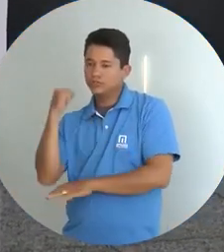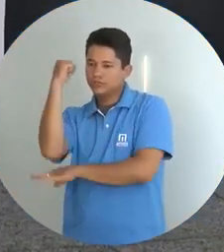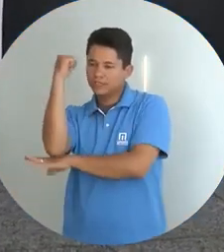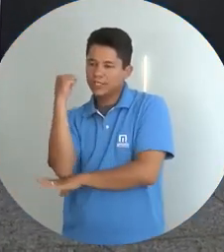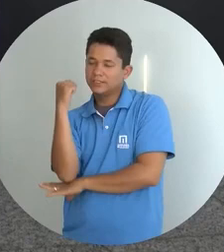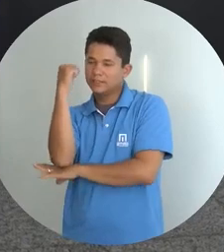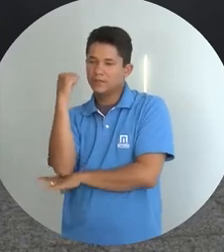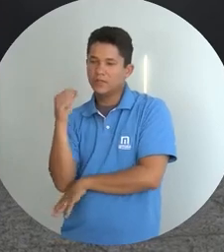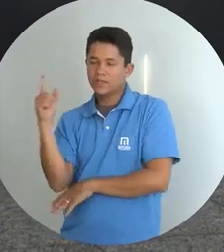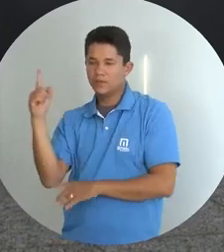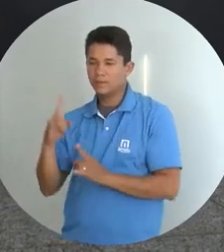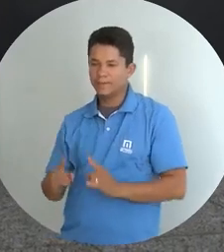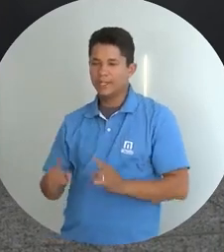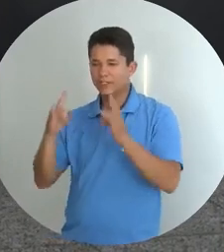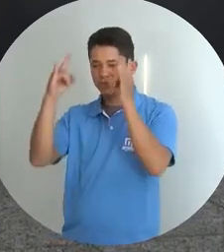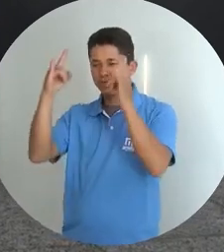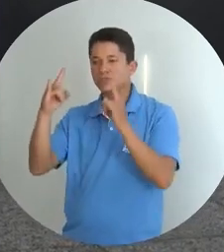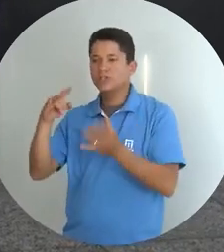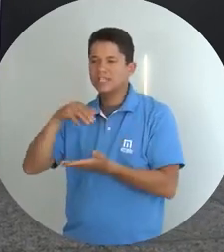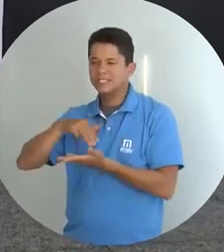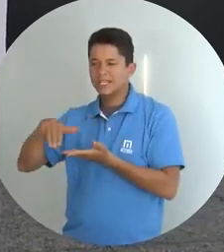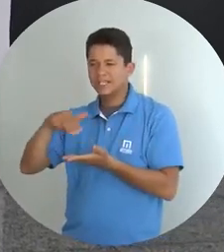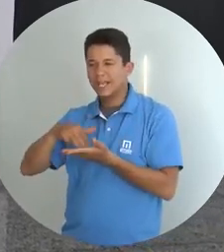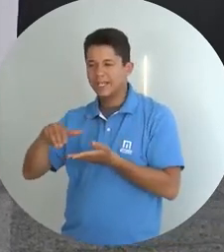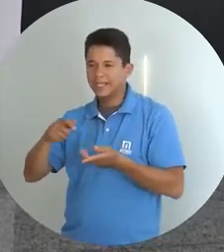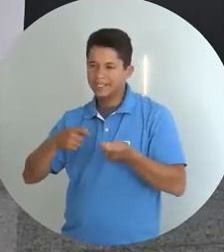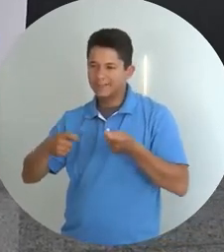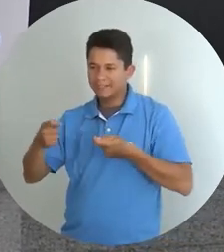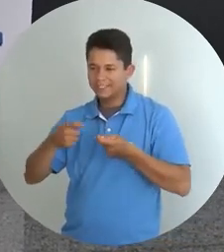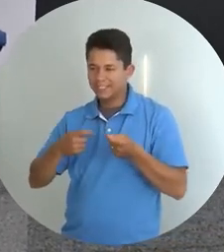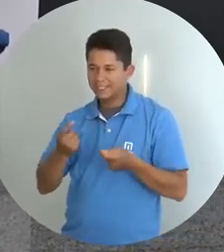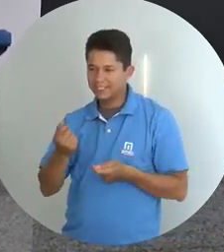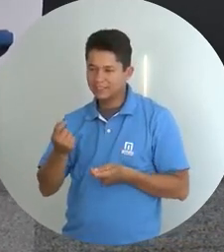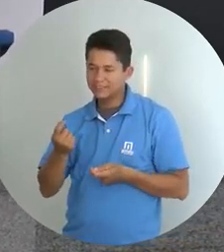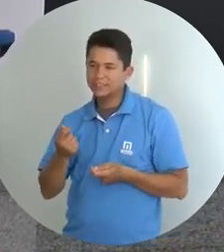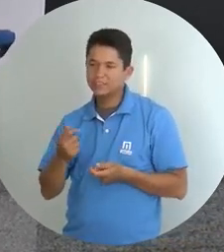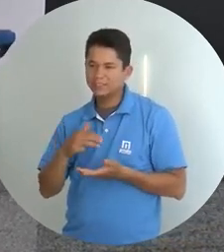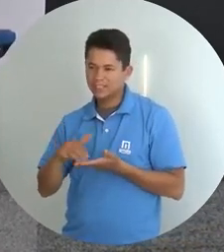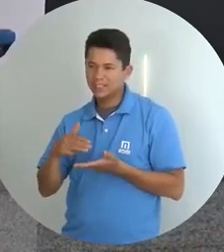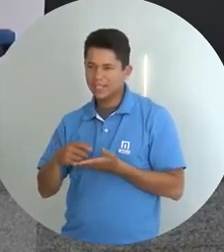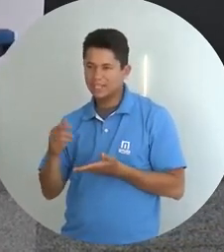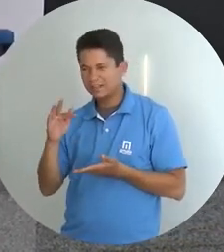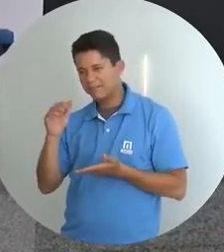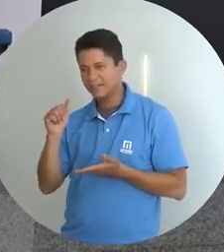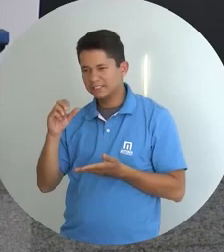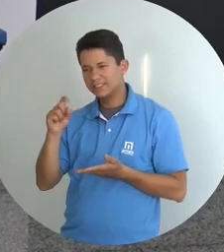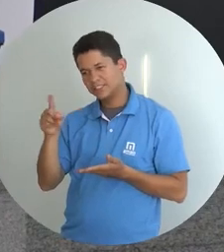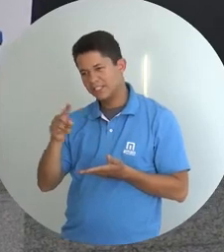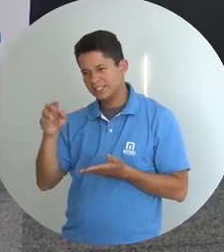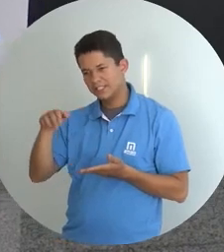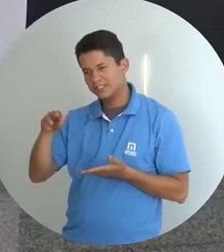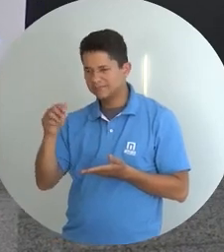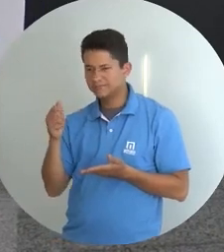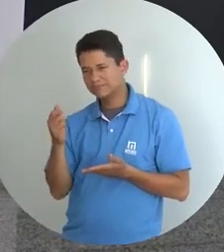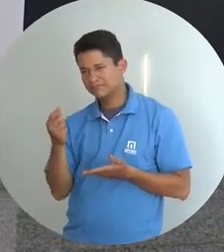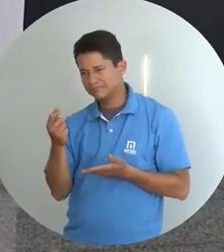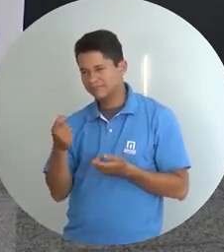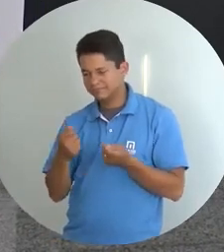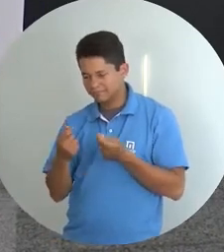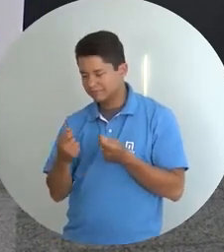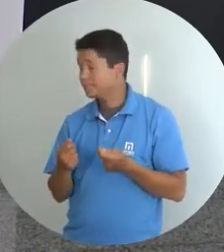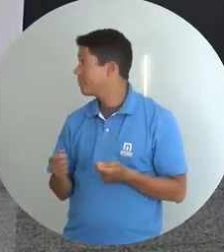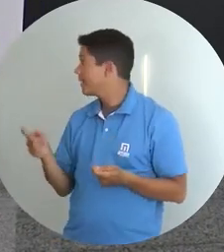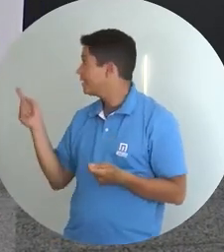da Fazenda de Minas Gerais. Hoje eu acho que isso aí já virou até Tribunal de Justiça, se eu não me engano, já mudou